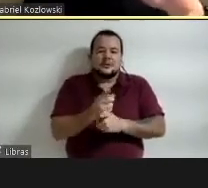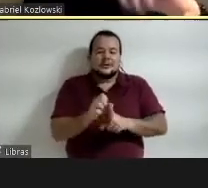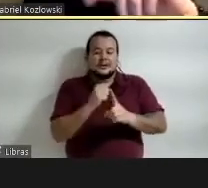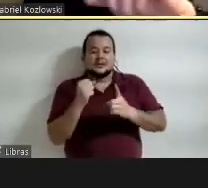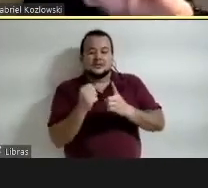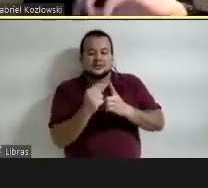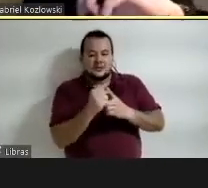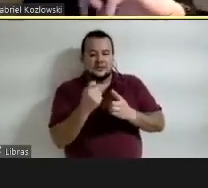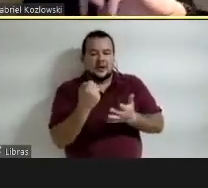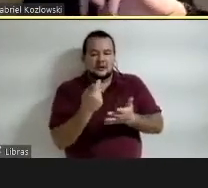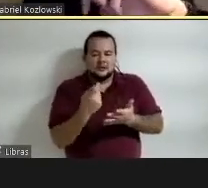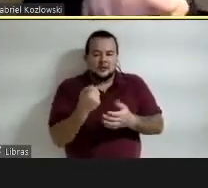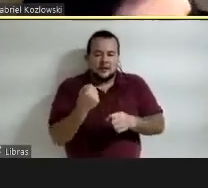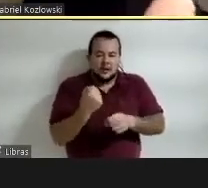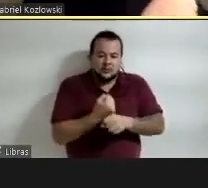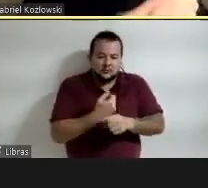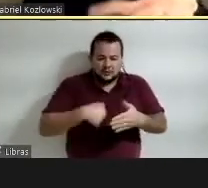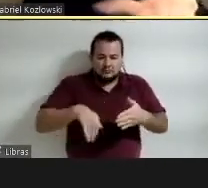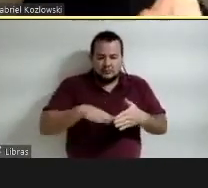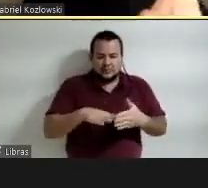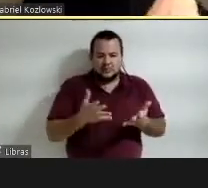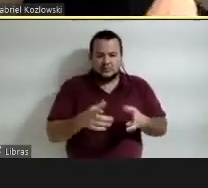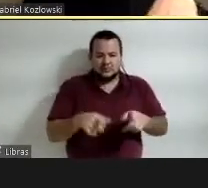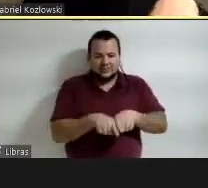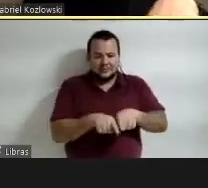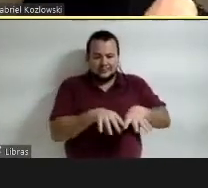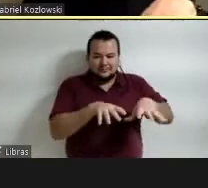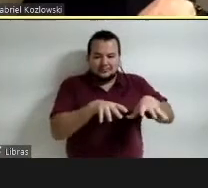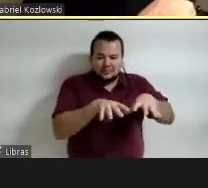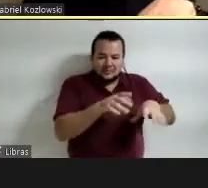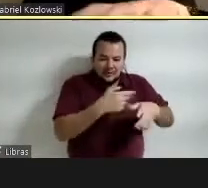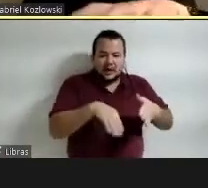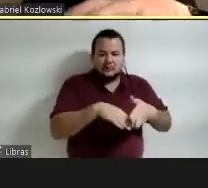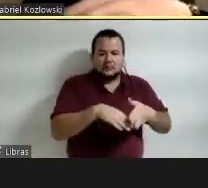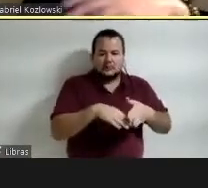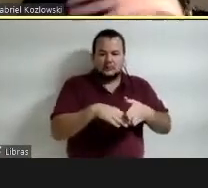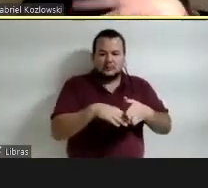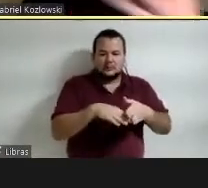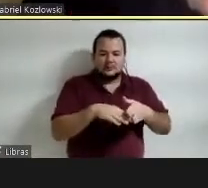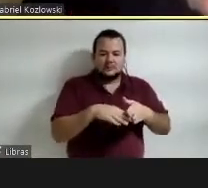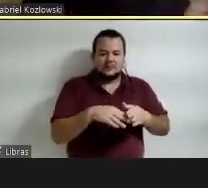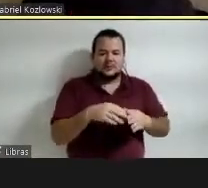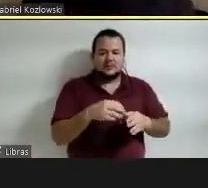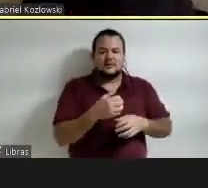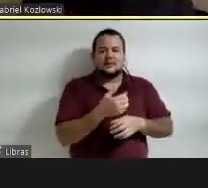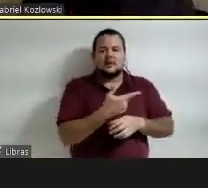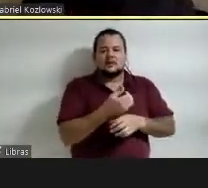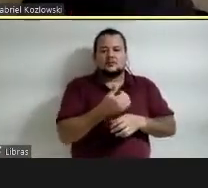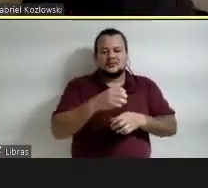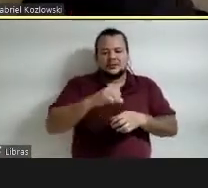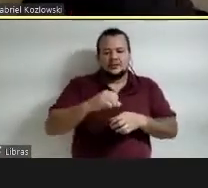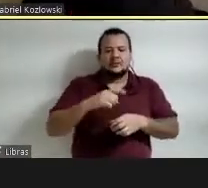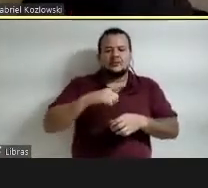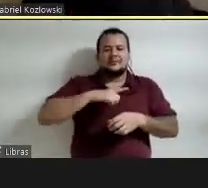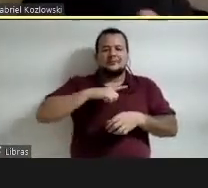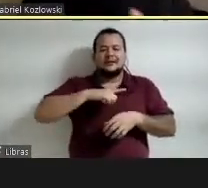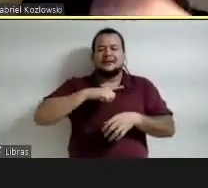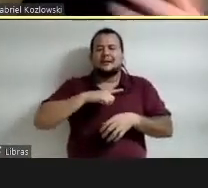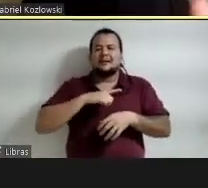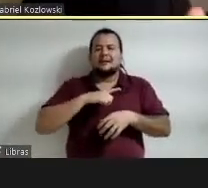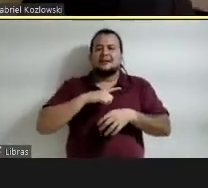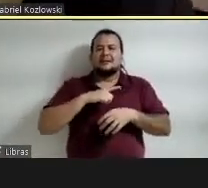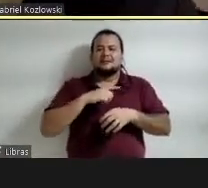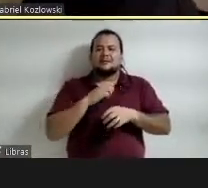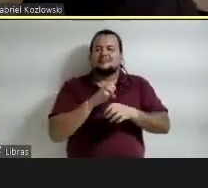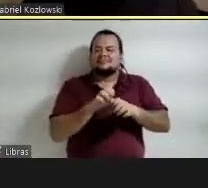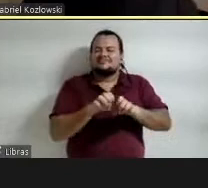portanto, também transformada por nós. O século XIX criou uma estrutura de sistemas globais que a gente vê até hoje, um processo que foi acelerado